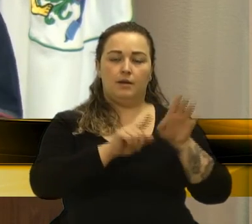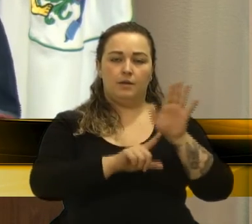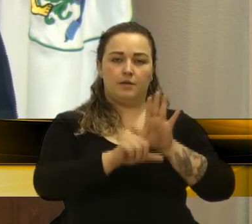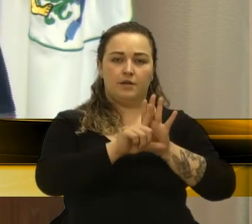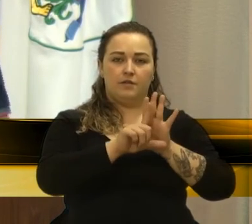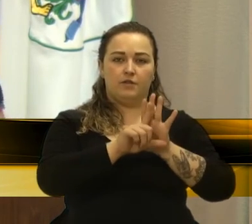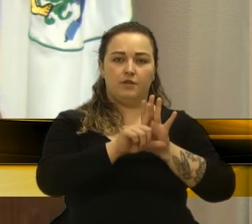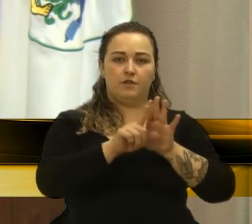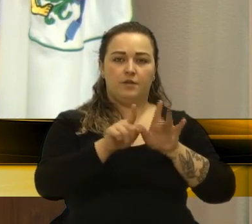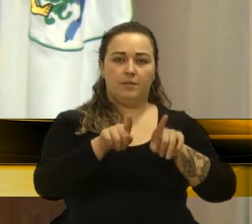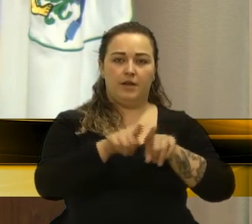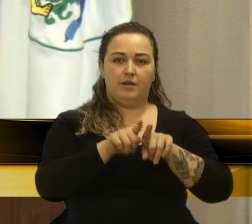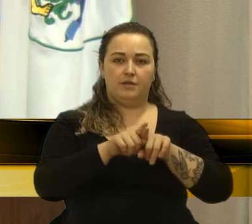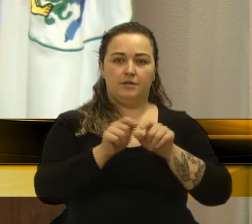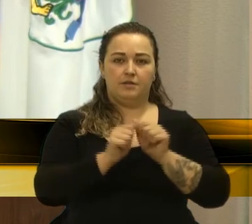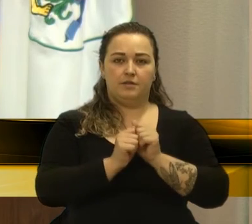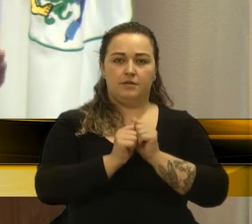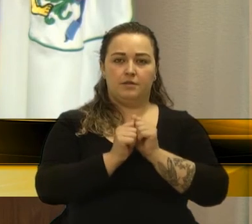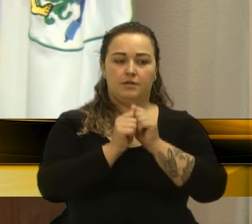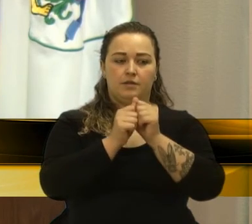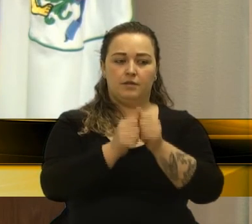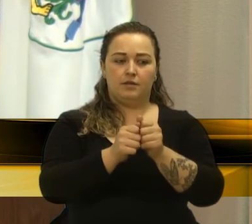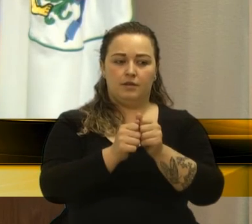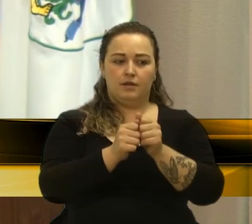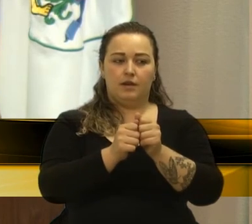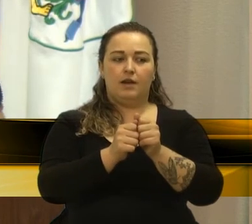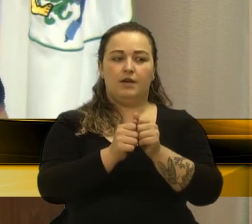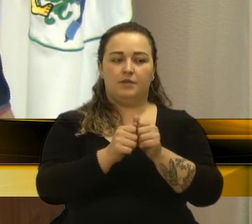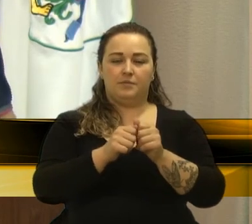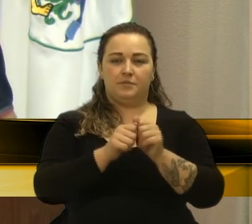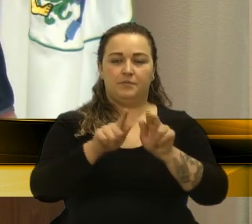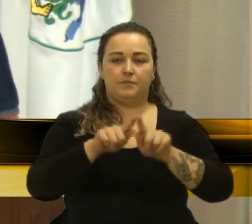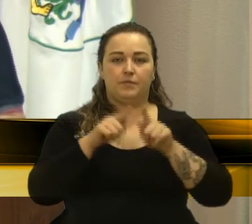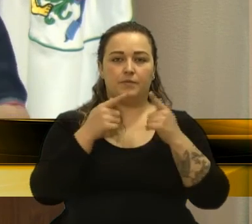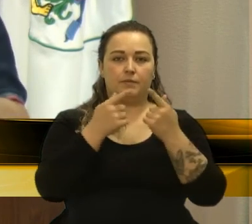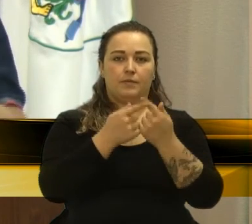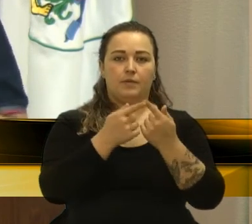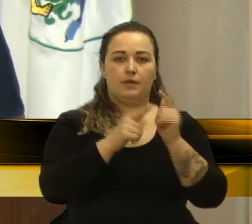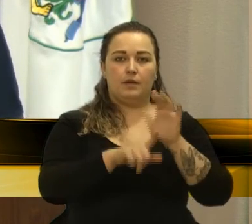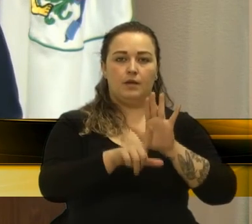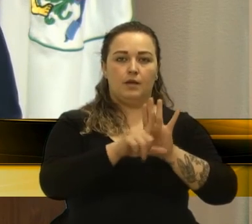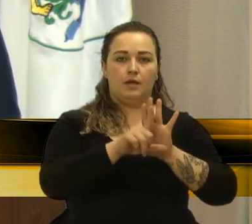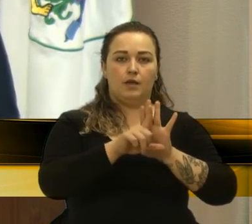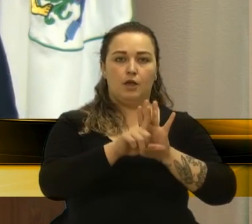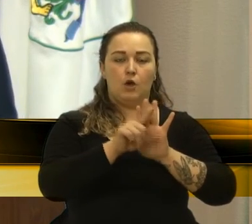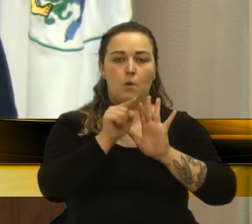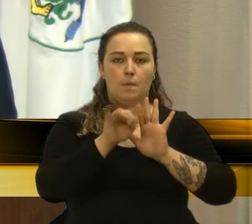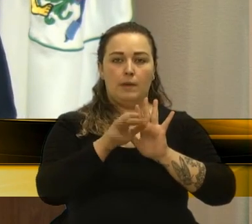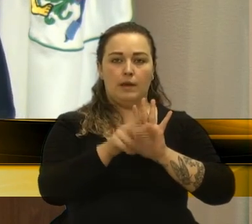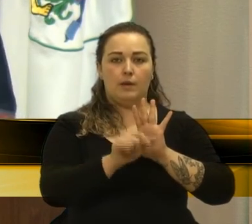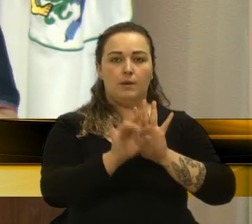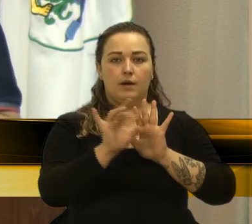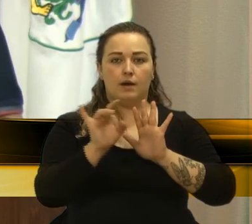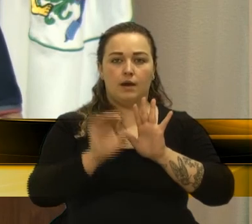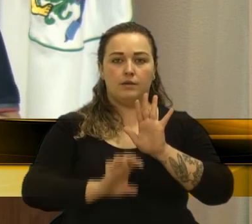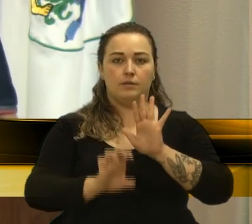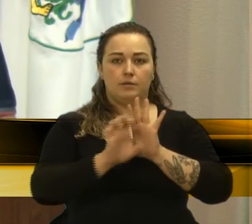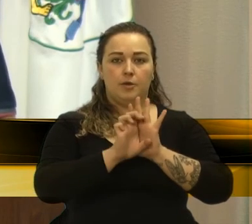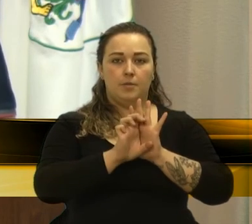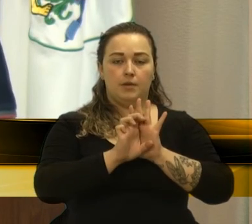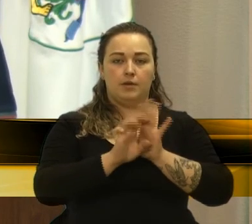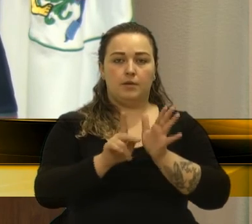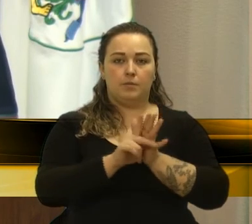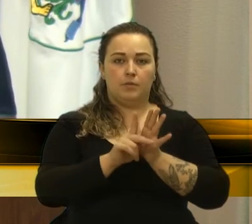para emendas aos deputados. Isso dá em torno de 1 milhão para cada deputado, em emendas parlamentares. Permite a parte. Então eu quero deixar bem